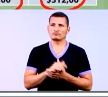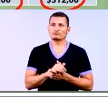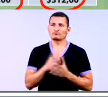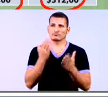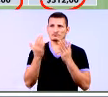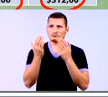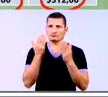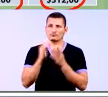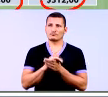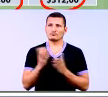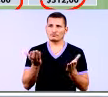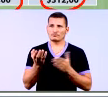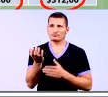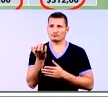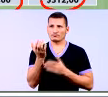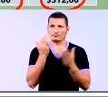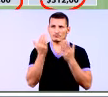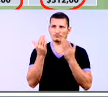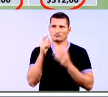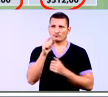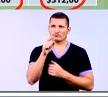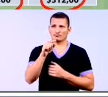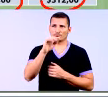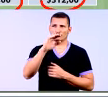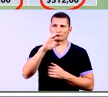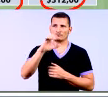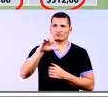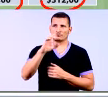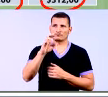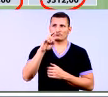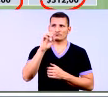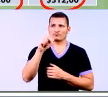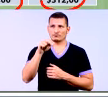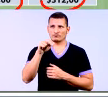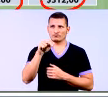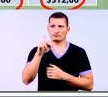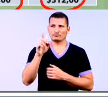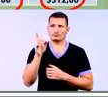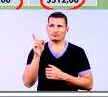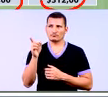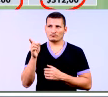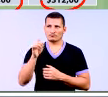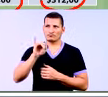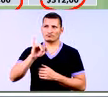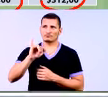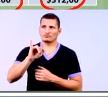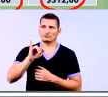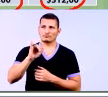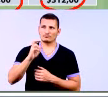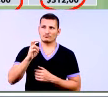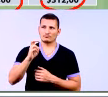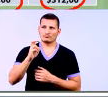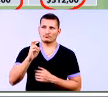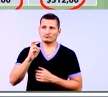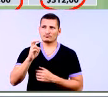Agora, se eu quiser comparar este Celeron com esse 5,